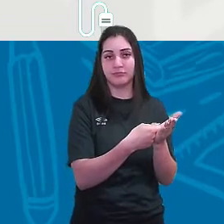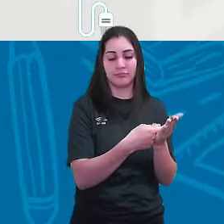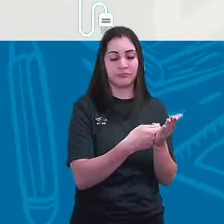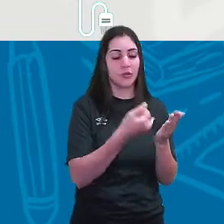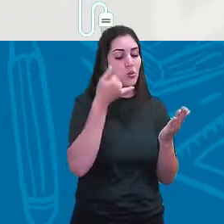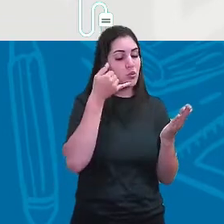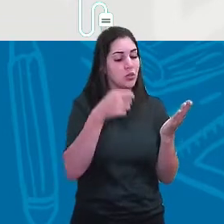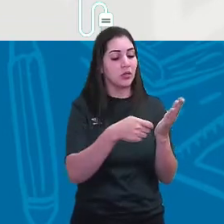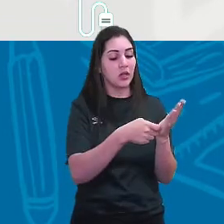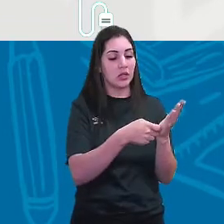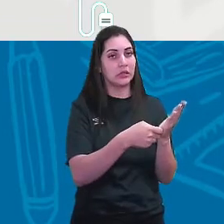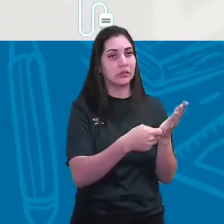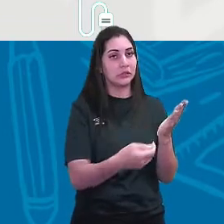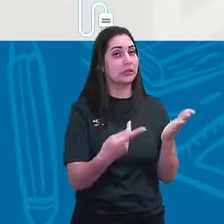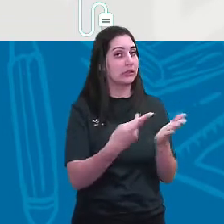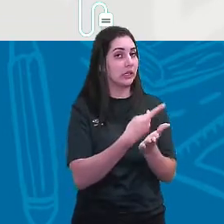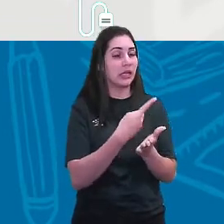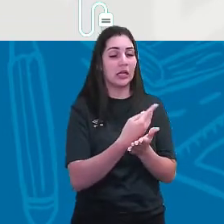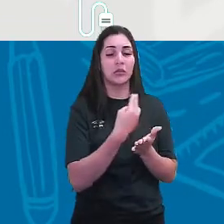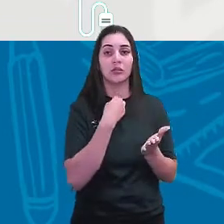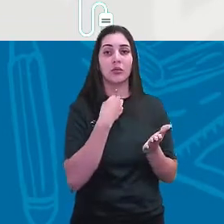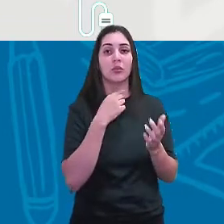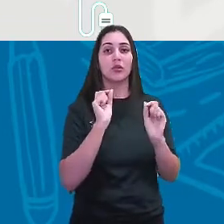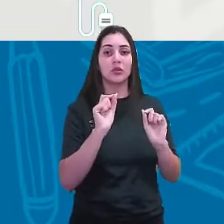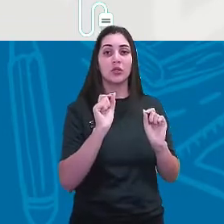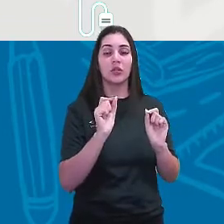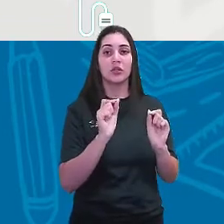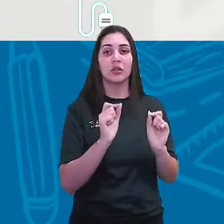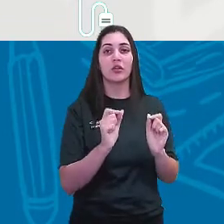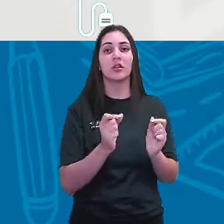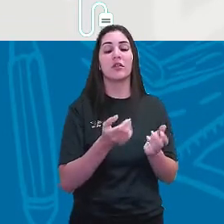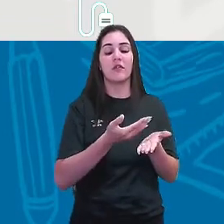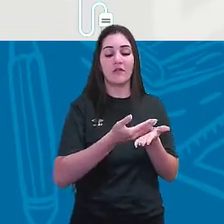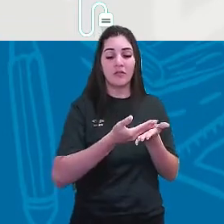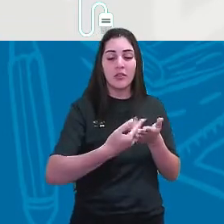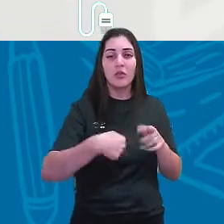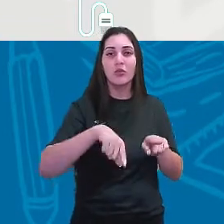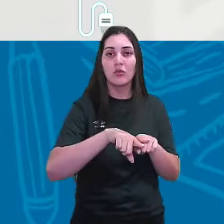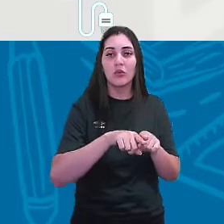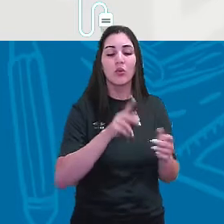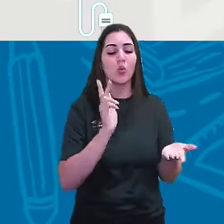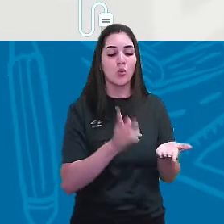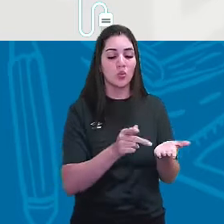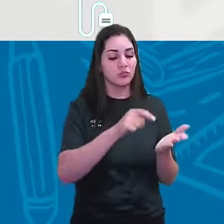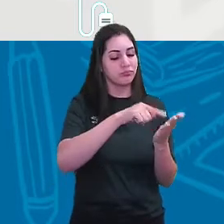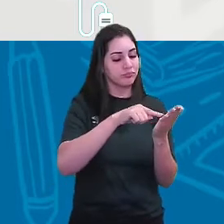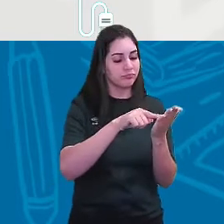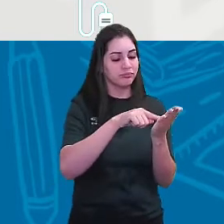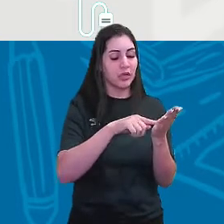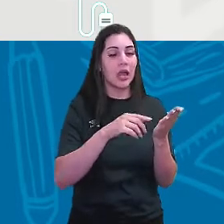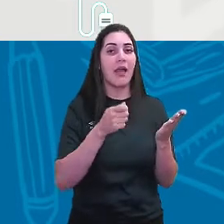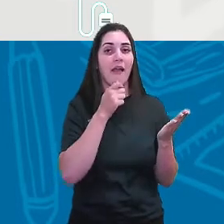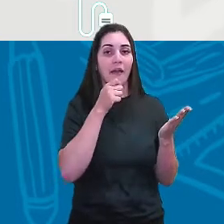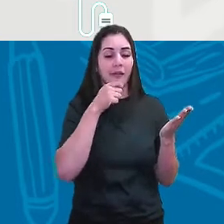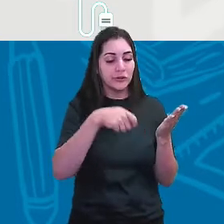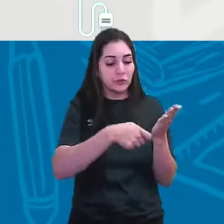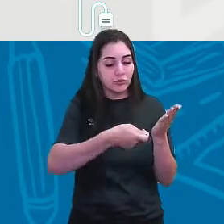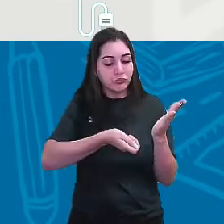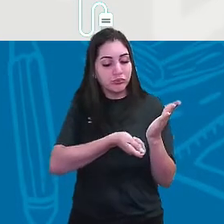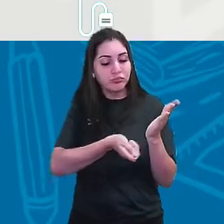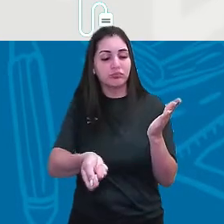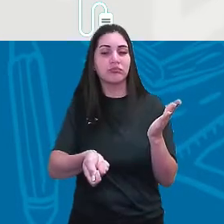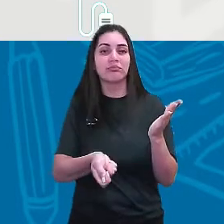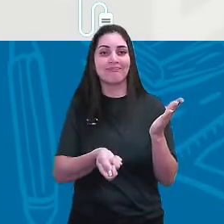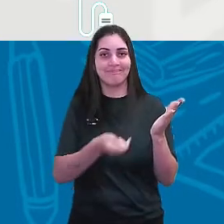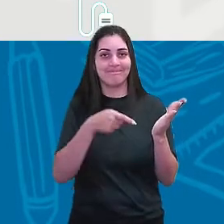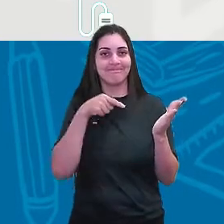tomada, que já está errado, não pode fazer isso. E, além do mais, ficam mexendo no celular quando o celular está carregando.